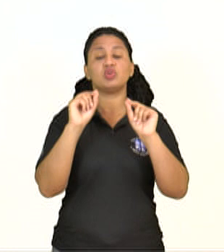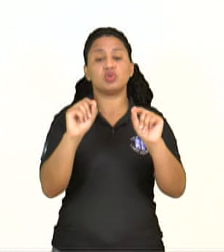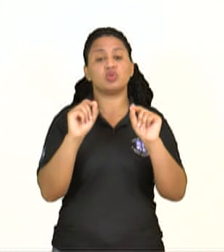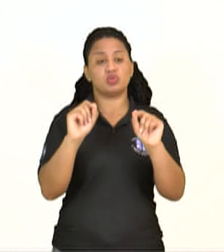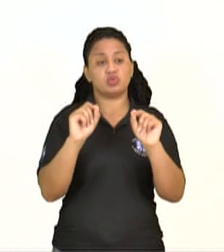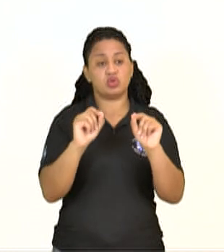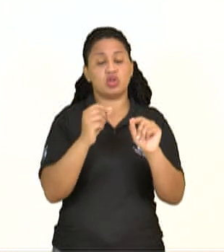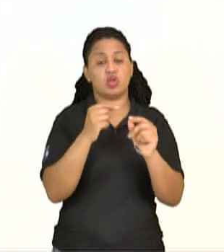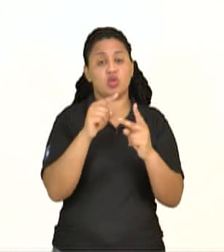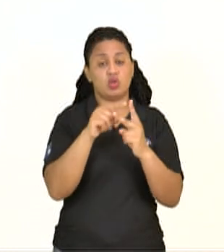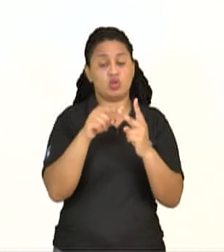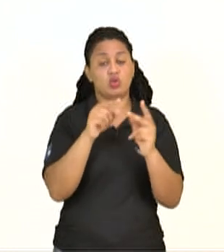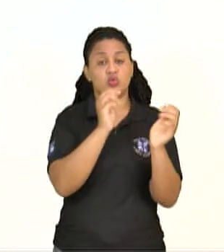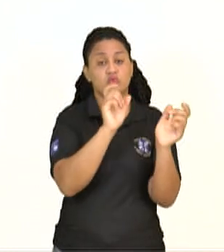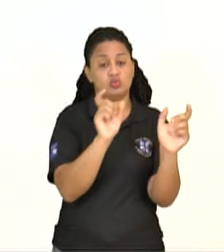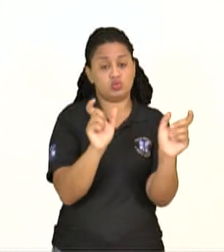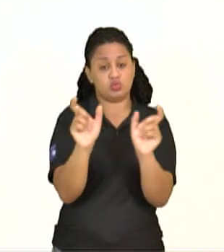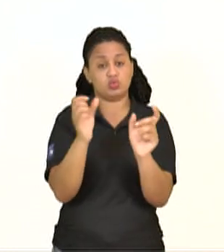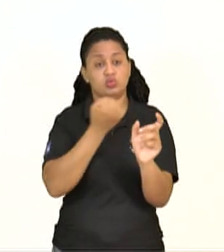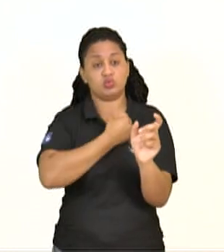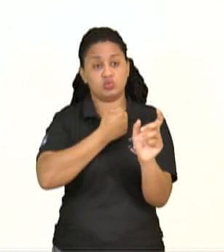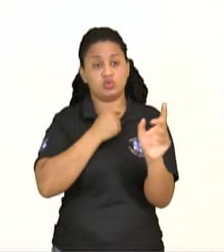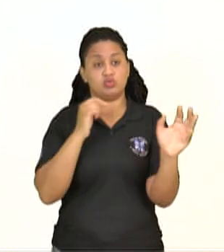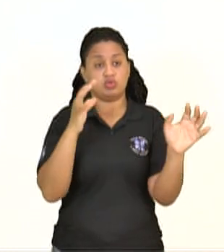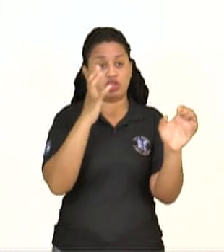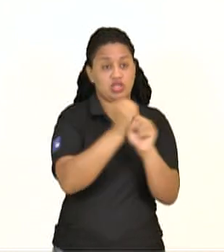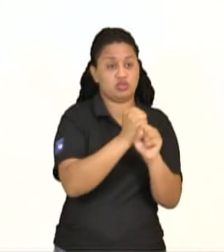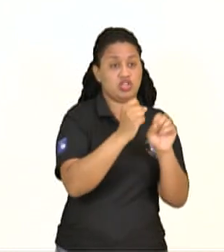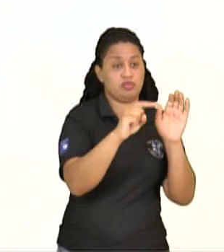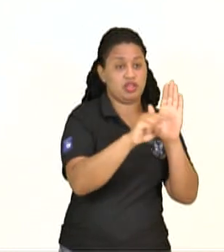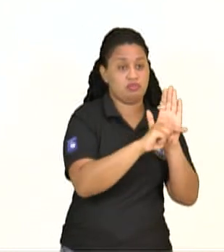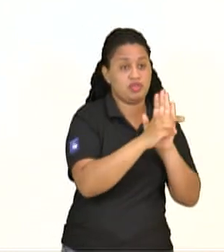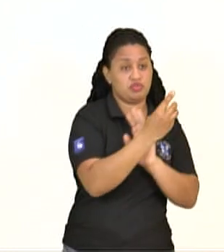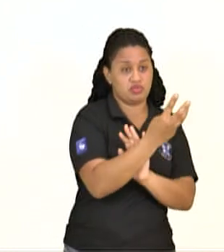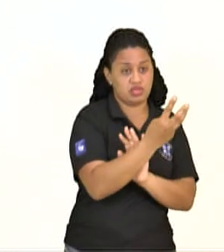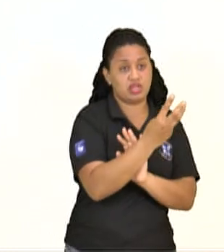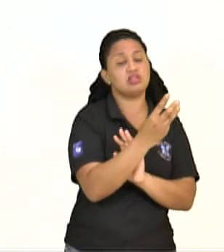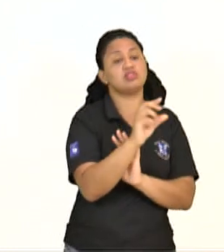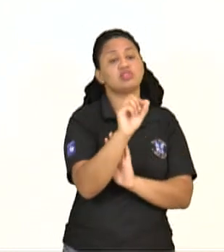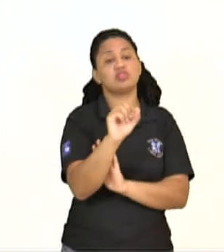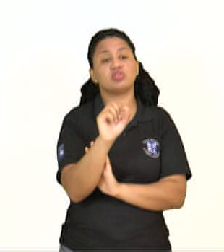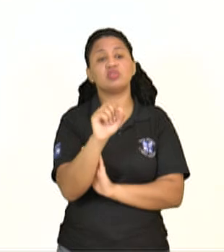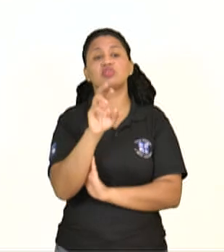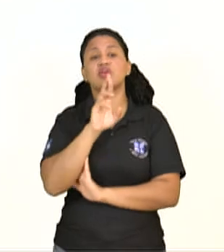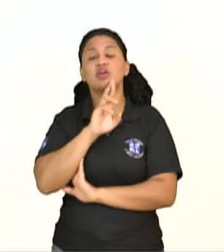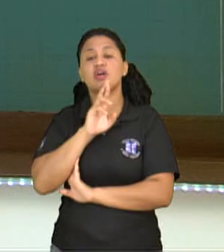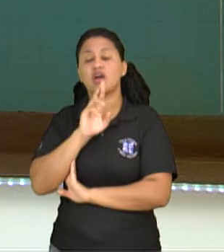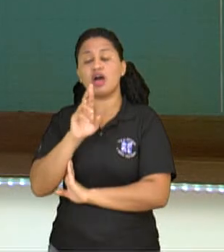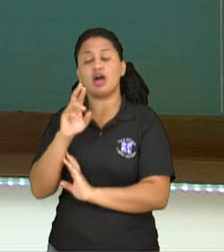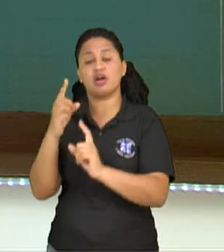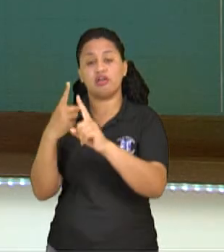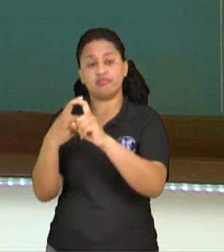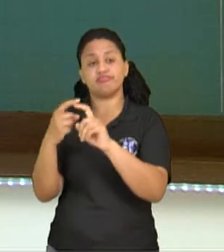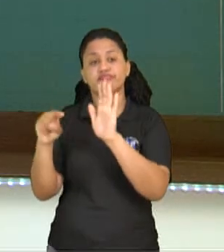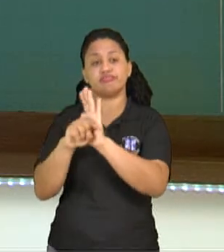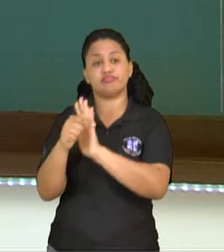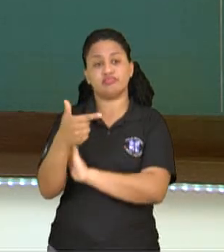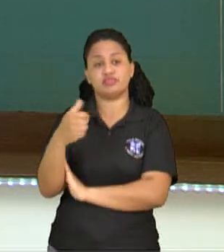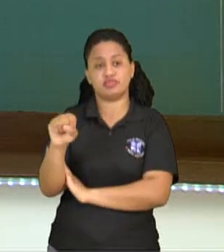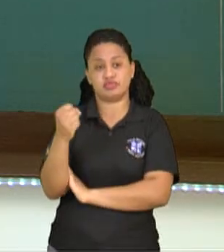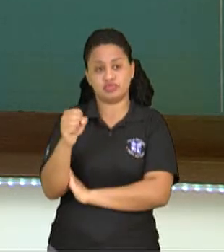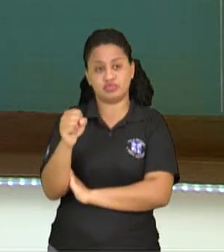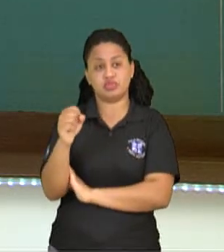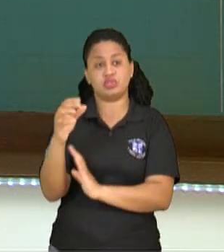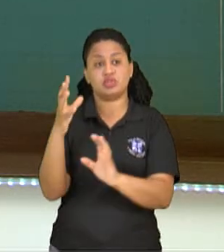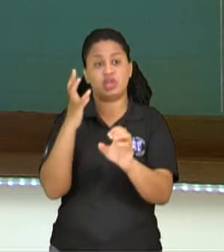quê? Dois números cuja a soma seja menos 3 e o produto seja menos 28. A soma, ela sempre vai